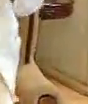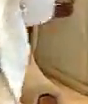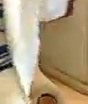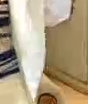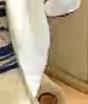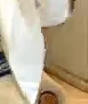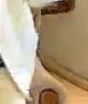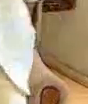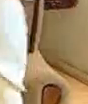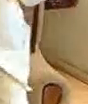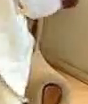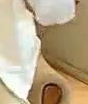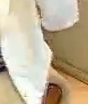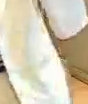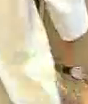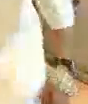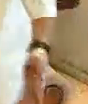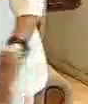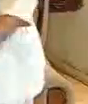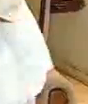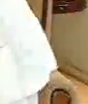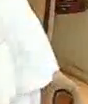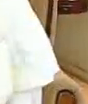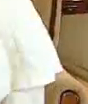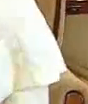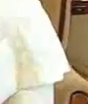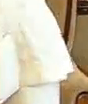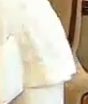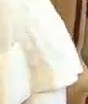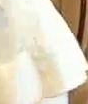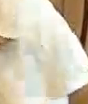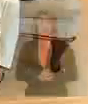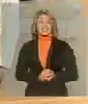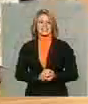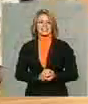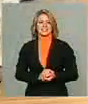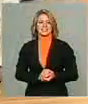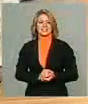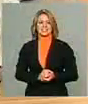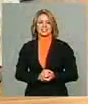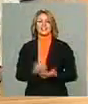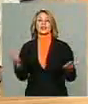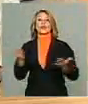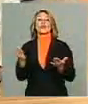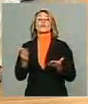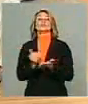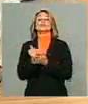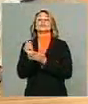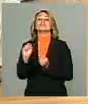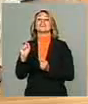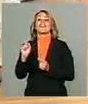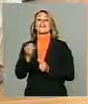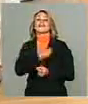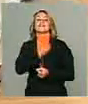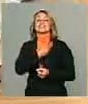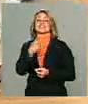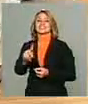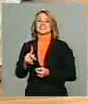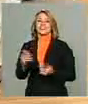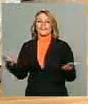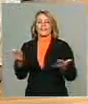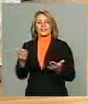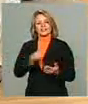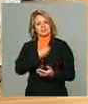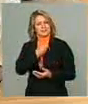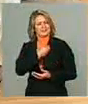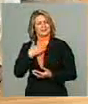G vizinha eu fazia assim era uma velha decira e hoje como é que é a sua vida hoje a minha vida